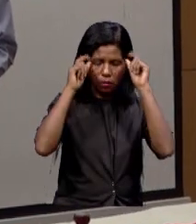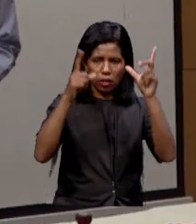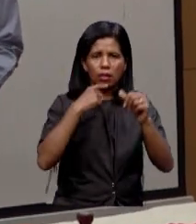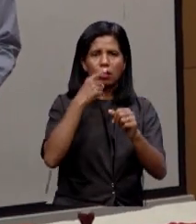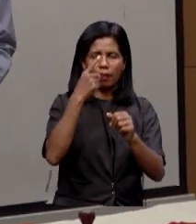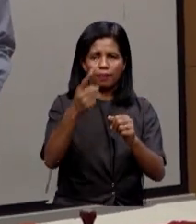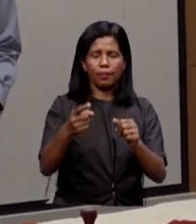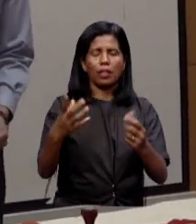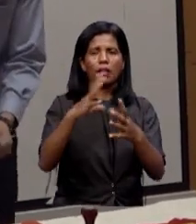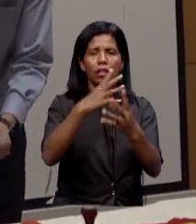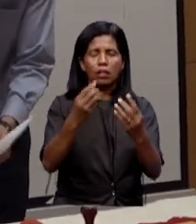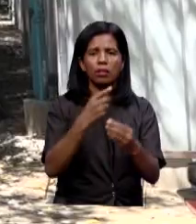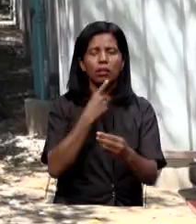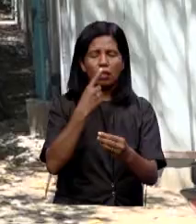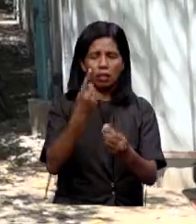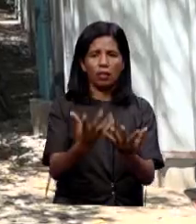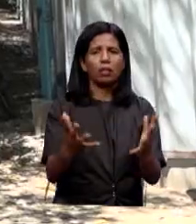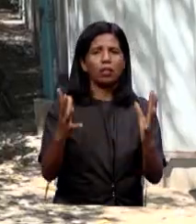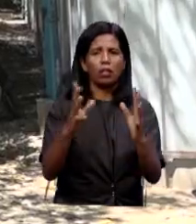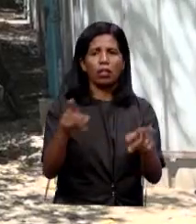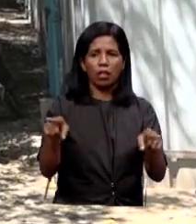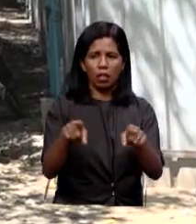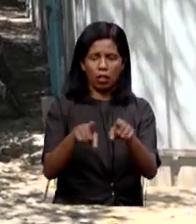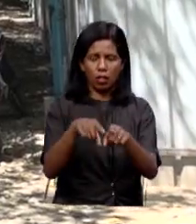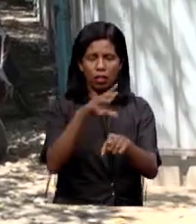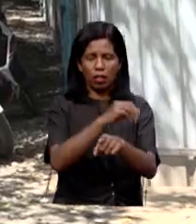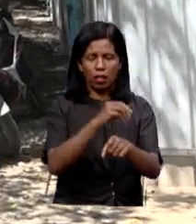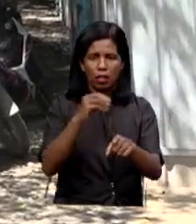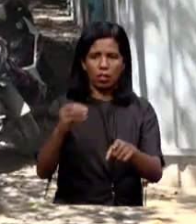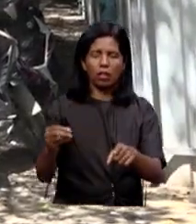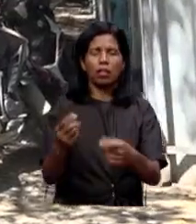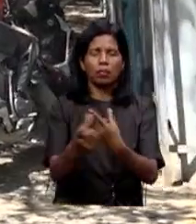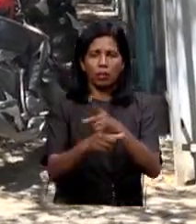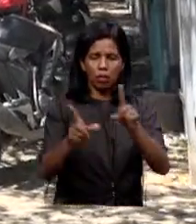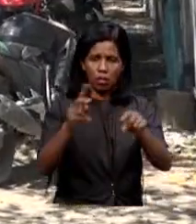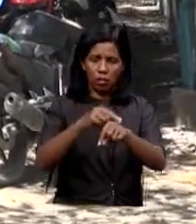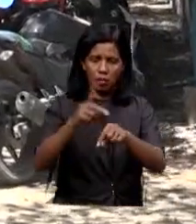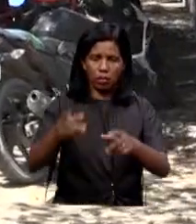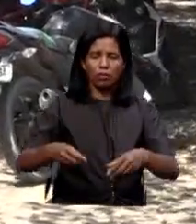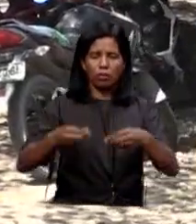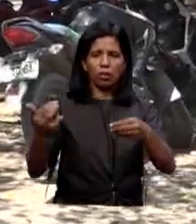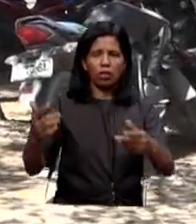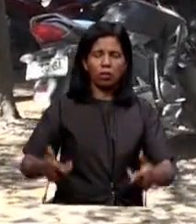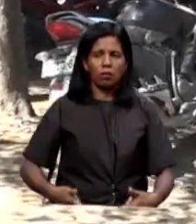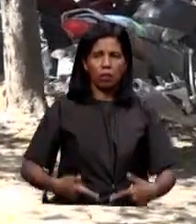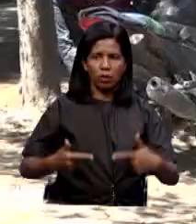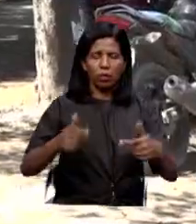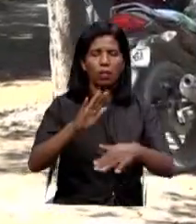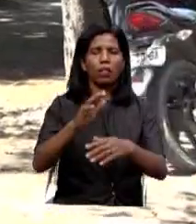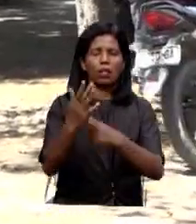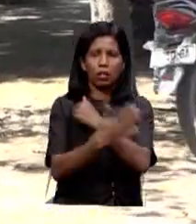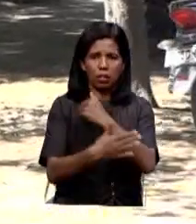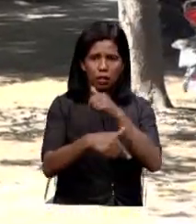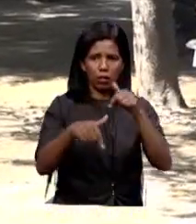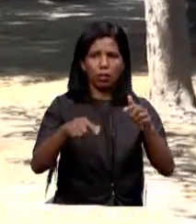Hateten, Jardim da Chama Eterna, né? Hanessa memória ba herói libertação nacional, né? Be fosir ne vida toma barrai, né? Ha huhu